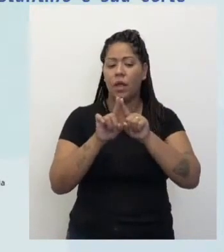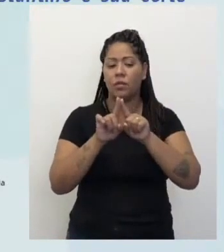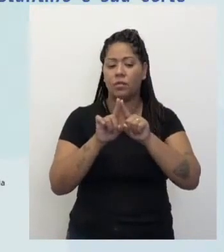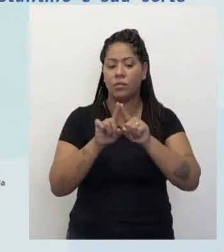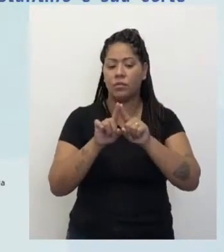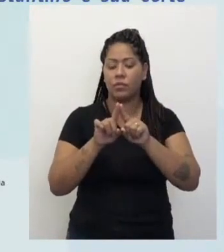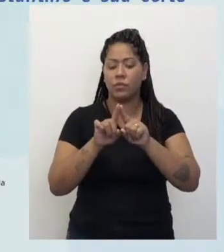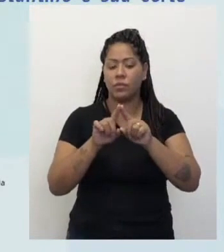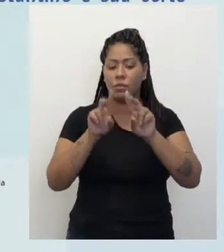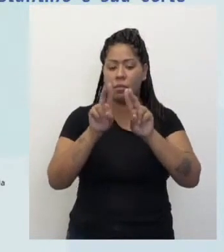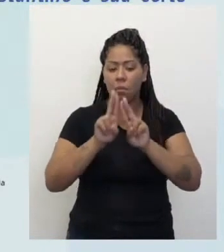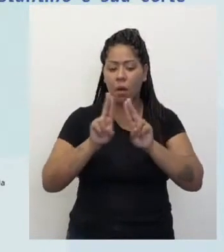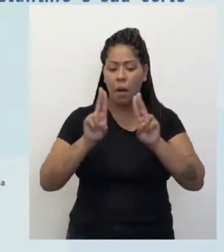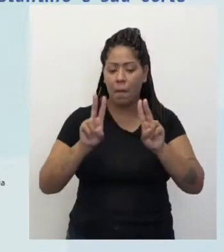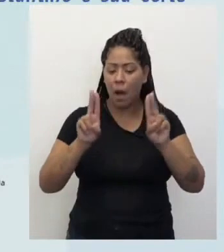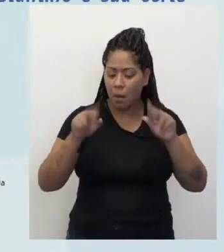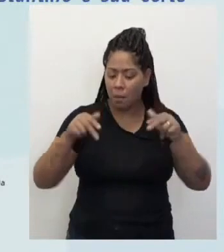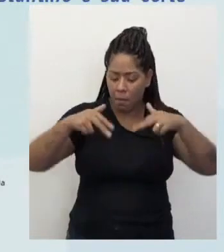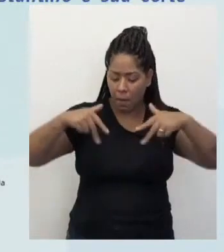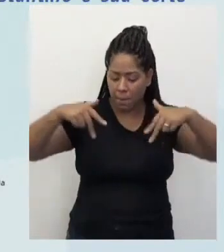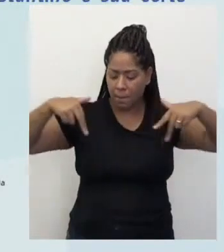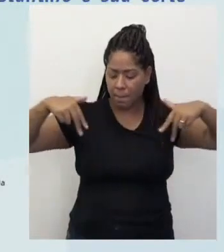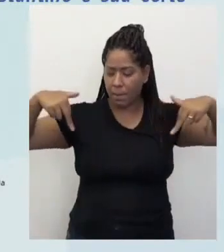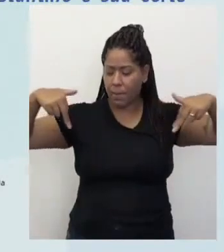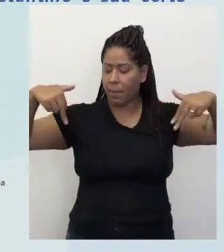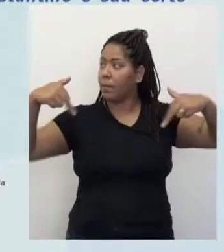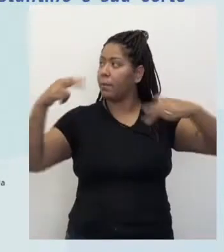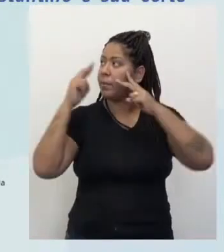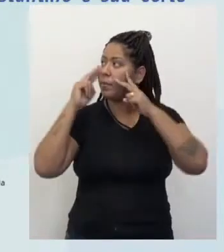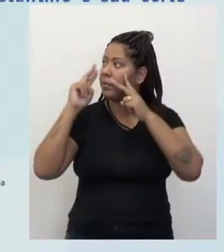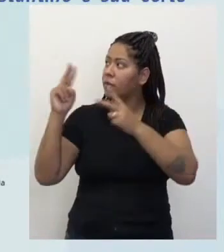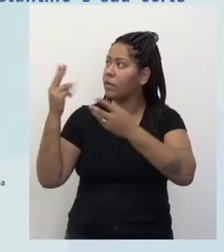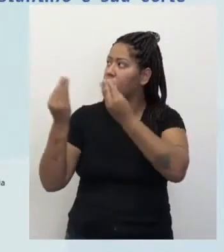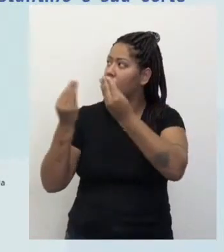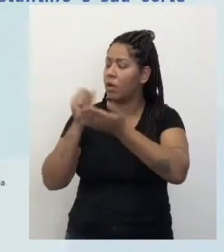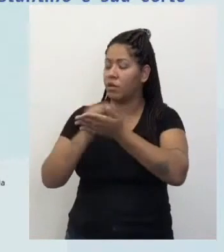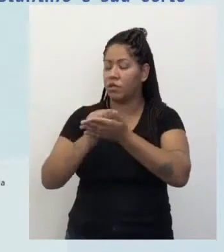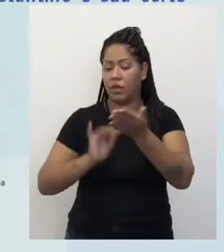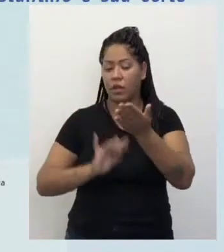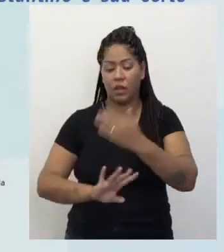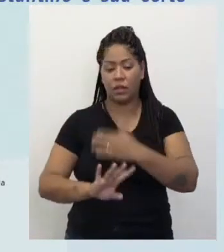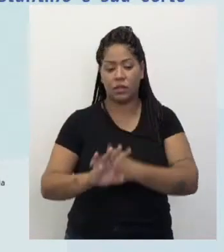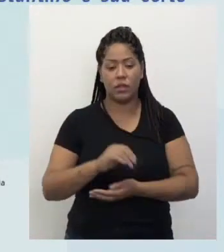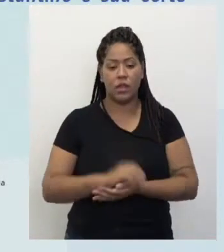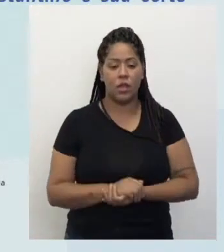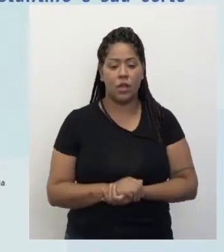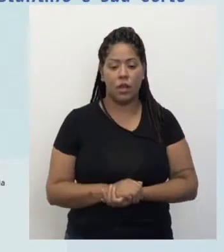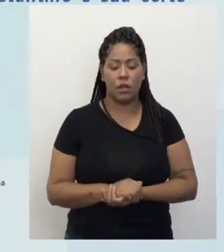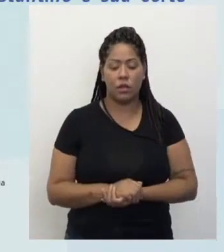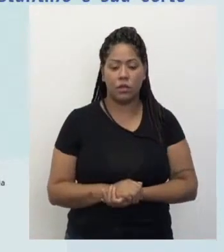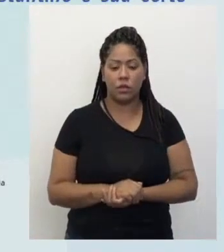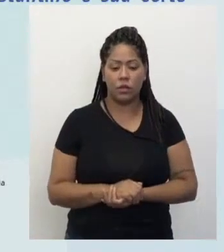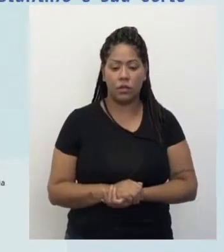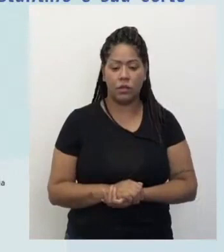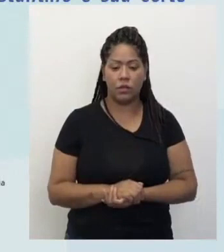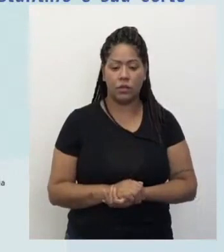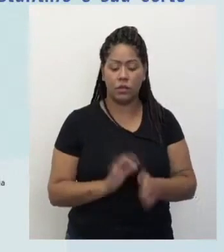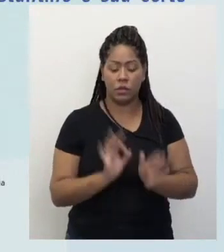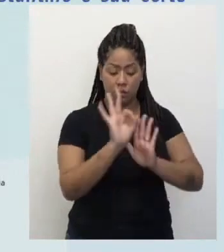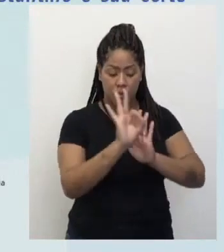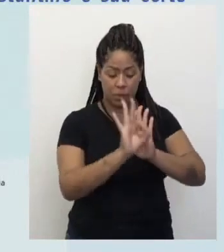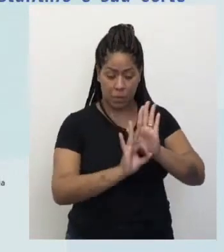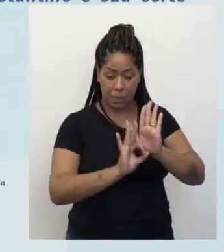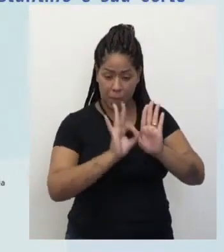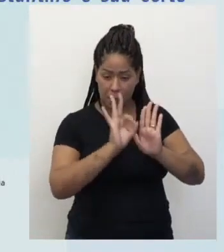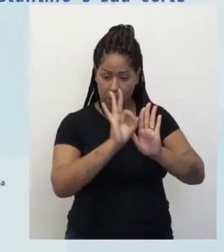imagem a gente já trabalhou ela em aulas anteriores e eu me lembro que no exercício muitos identificaram isso como uma imagem sacra, são